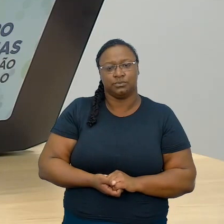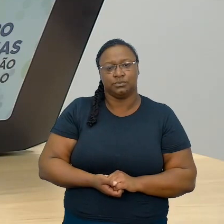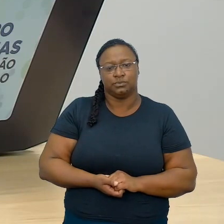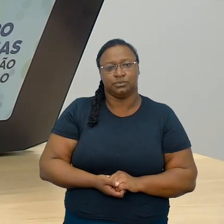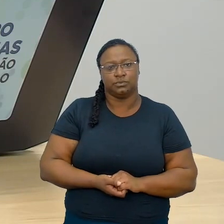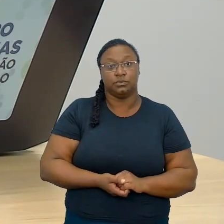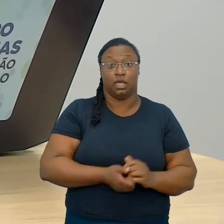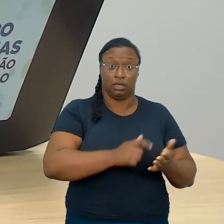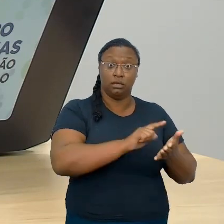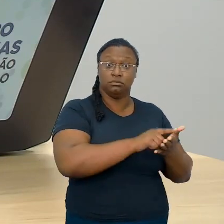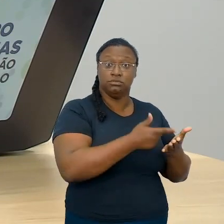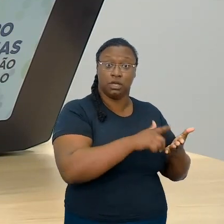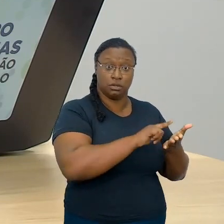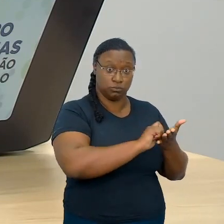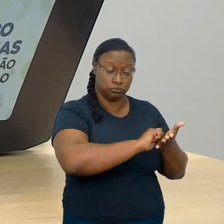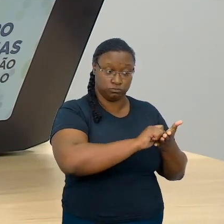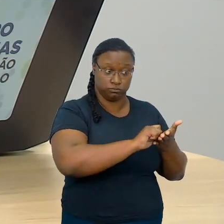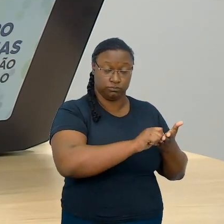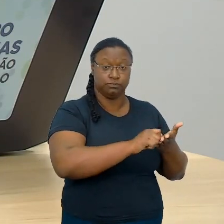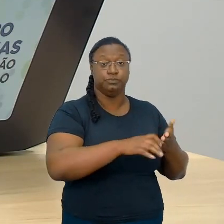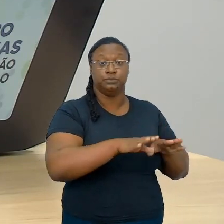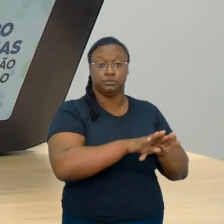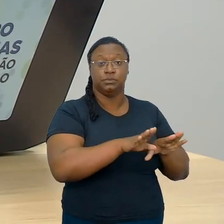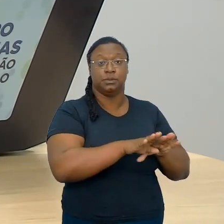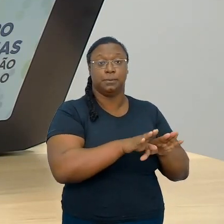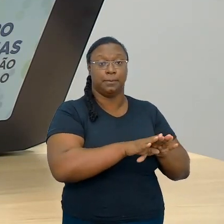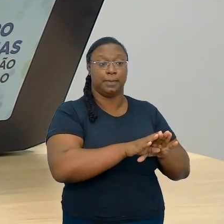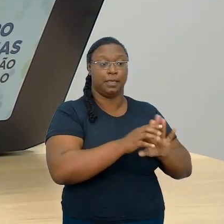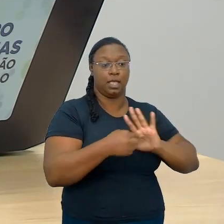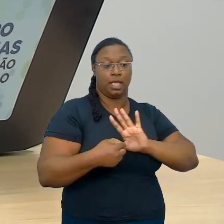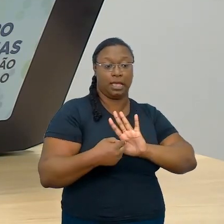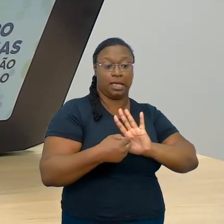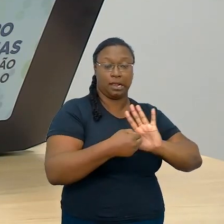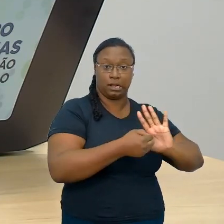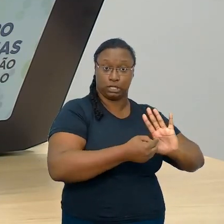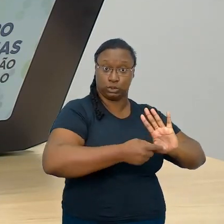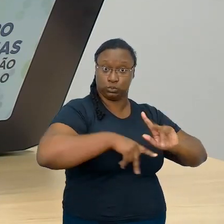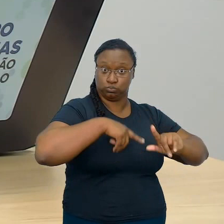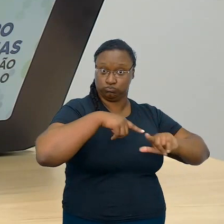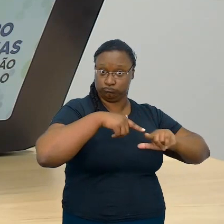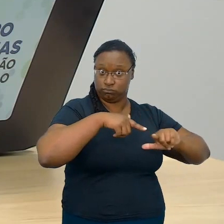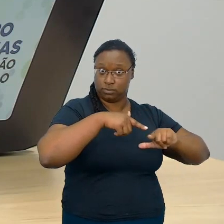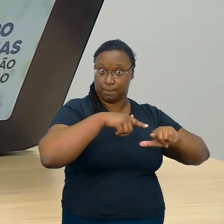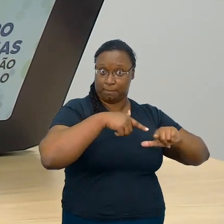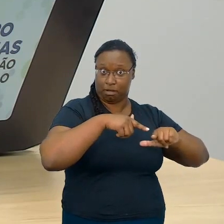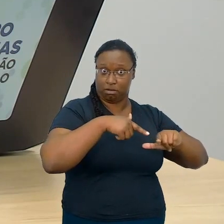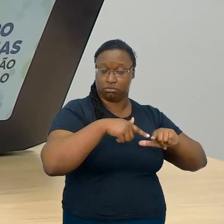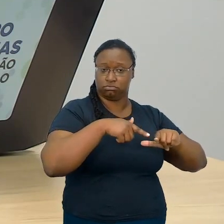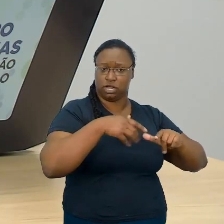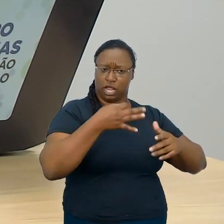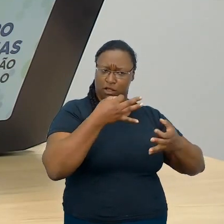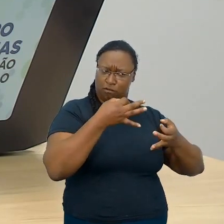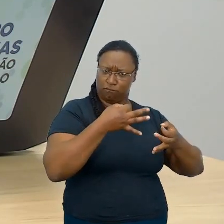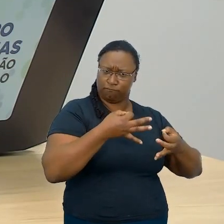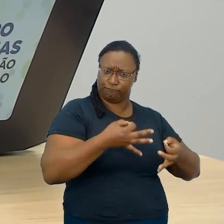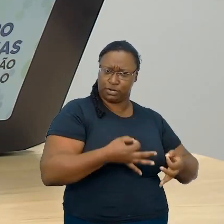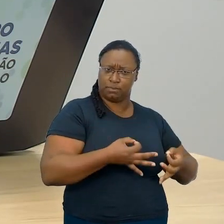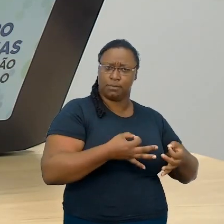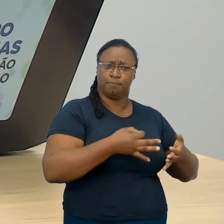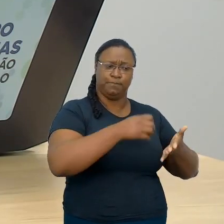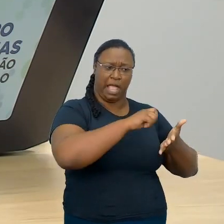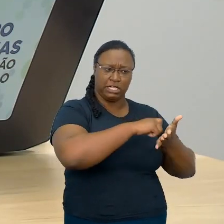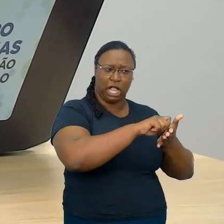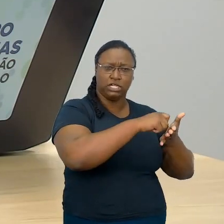o diário de bordo também, ele é um relato, né, de um trabalho que pode afirmar que é um instrumento de registro diário,